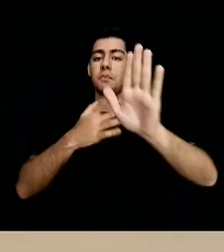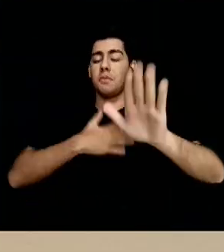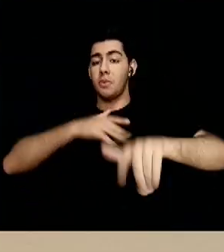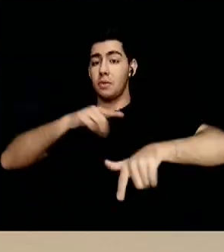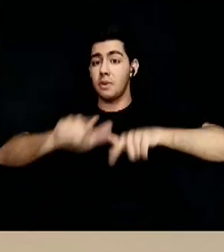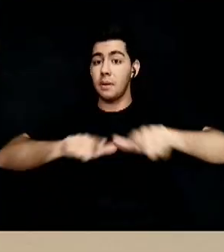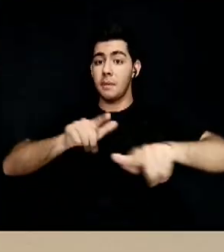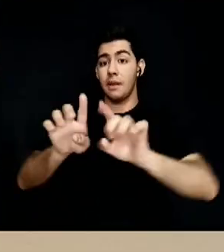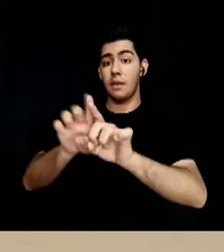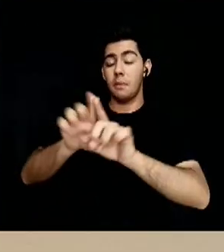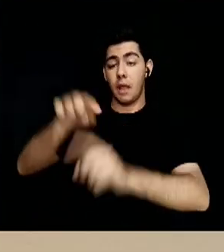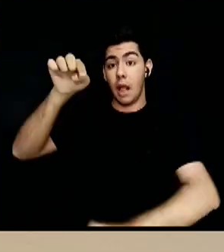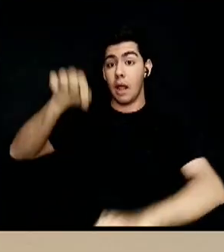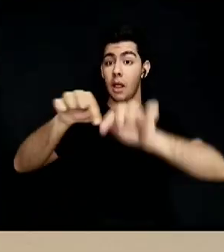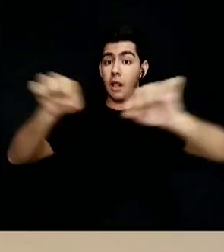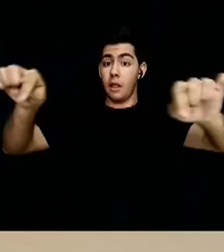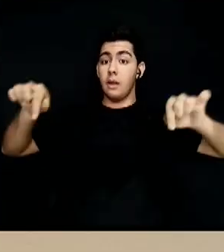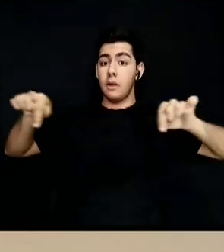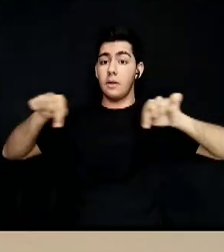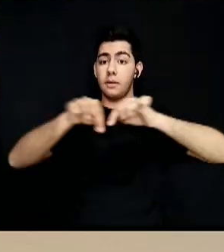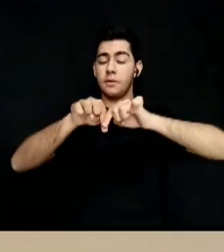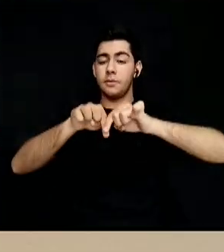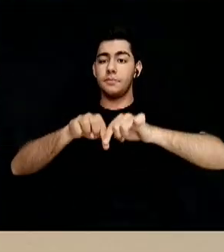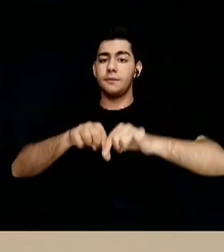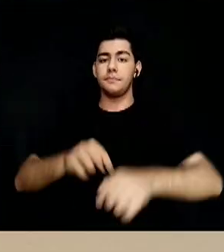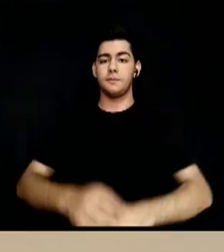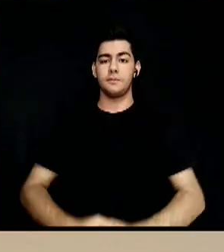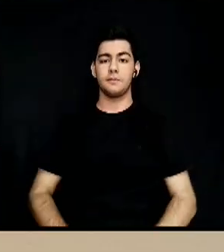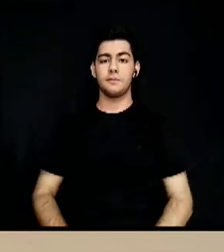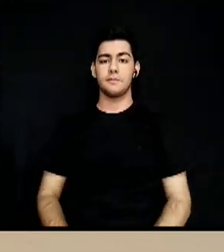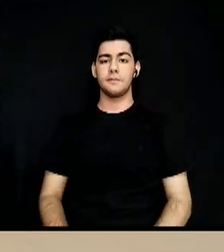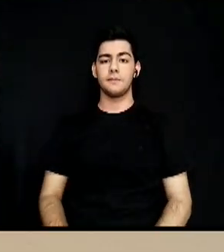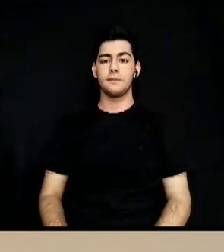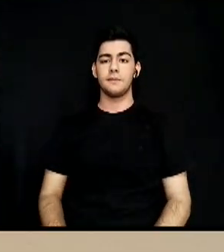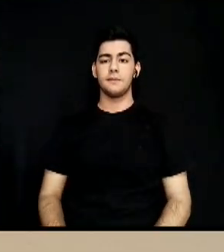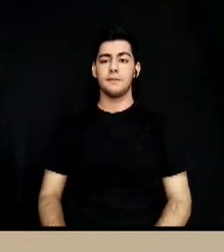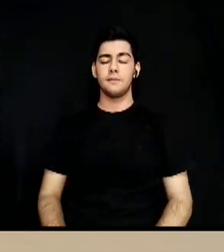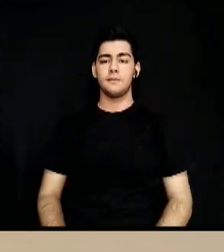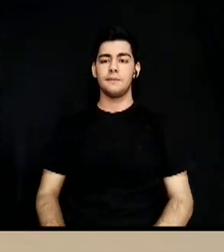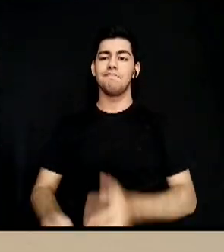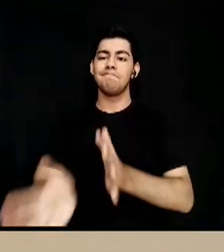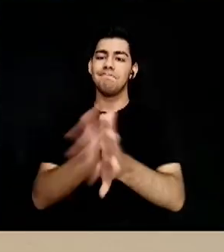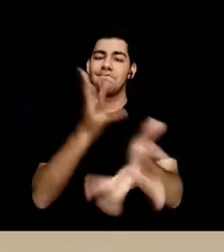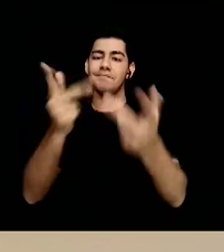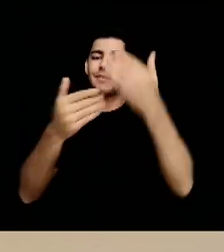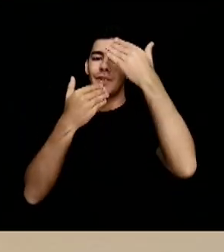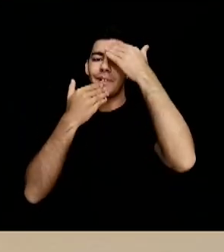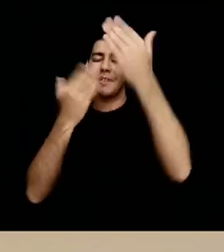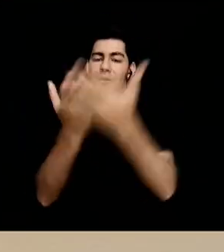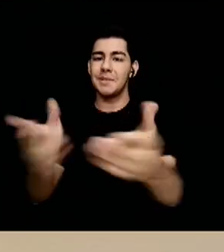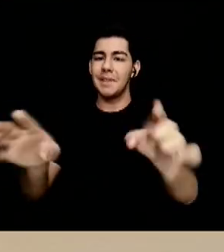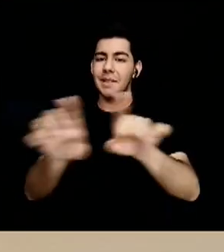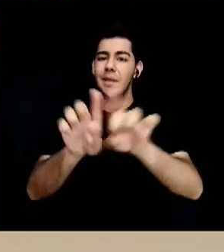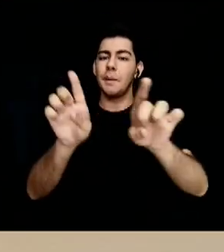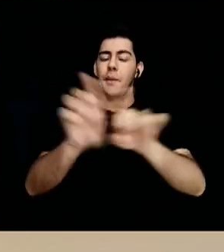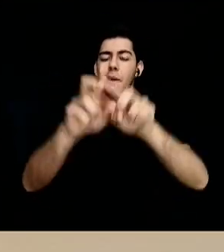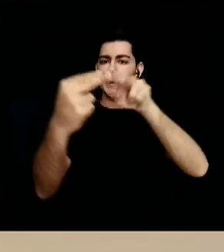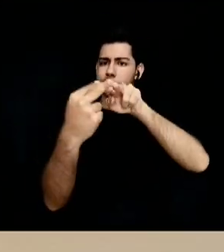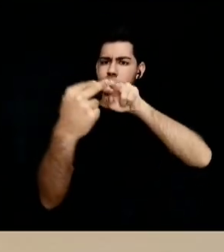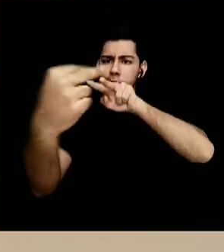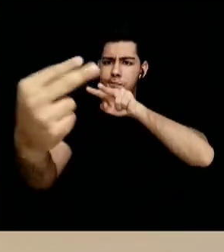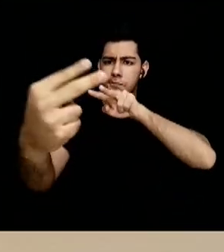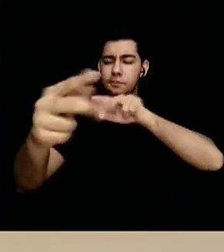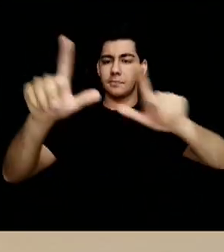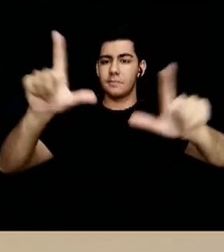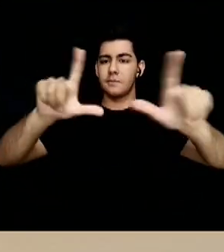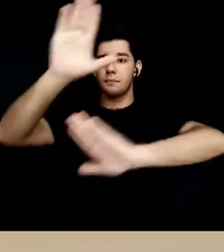estúdio e poder mostrar um pouquinho do trabalho. Maravilha, Simone. Obrigada a você também que nos acompanhou aí pelas telas. Se você fizer